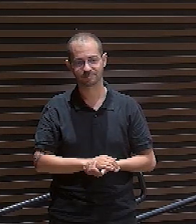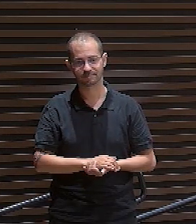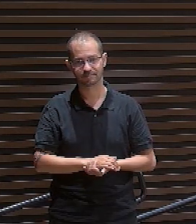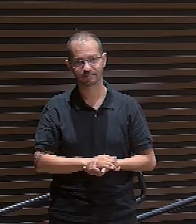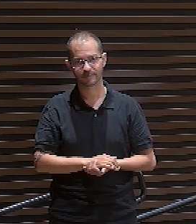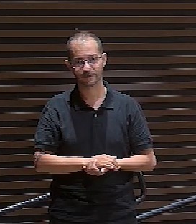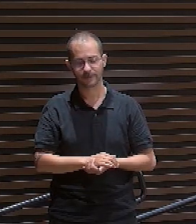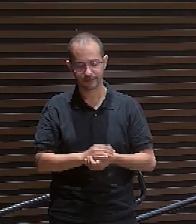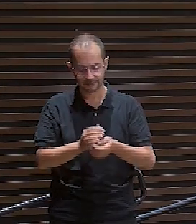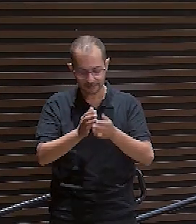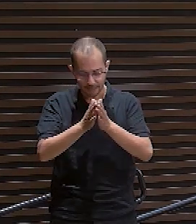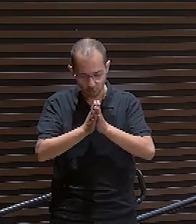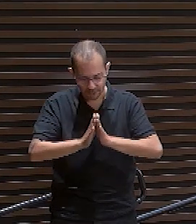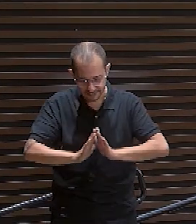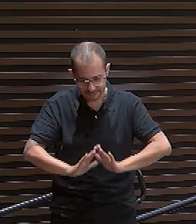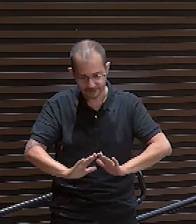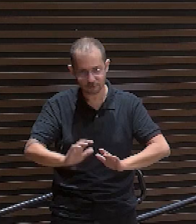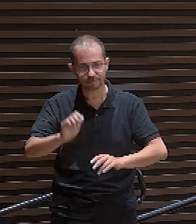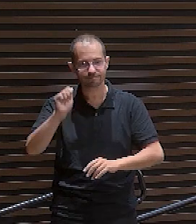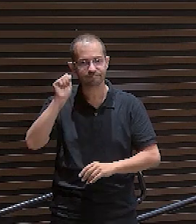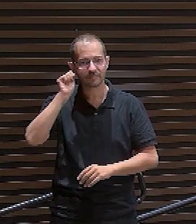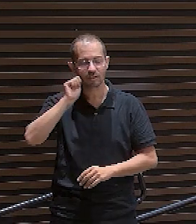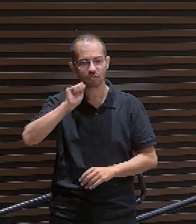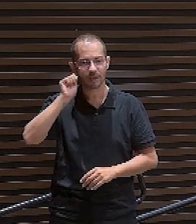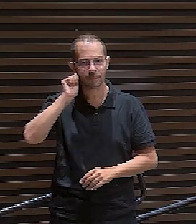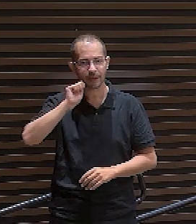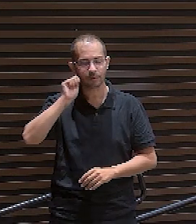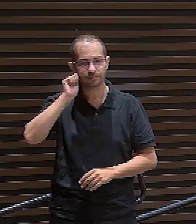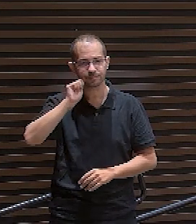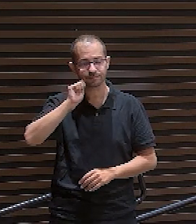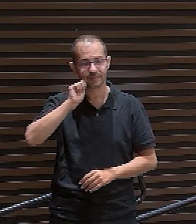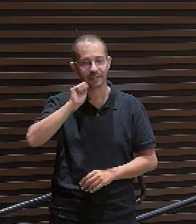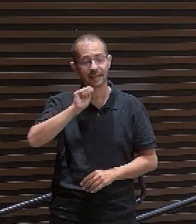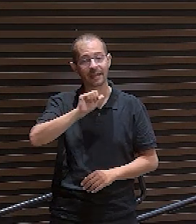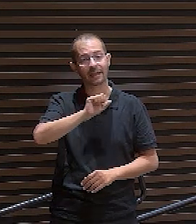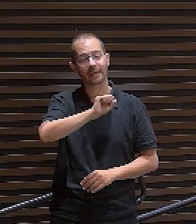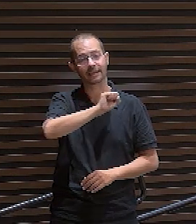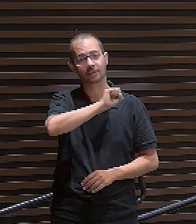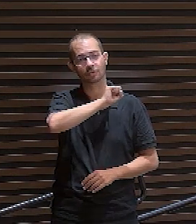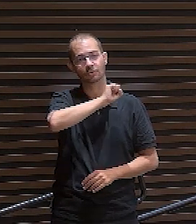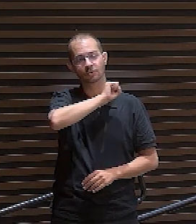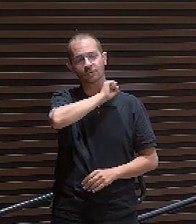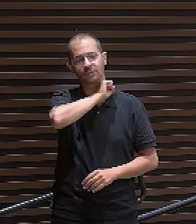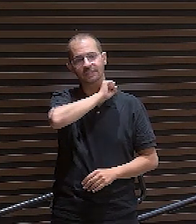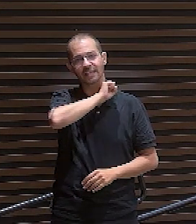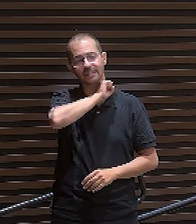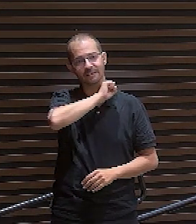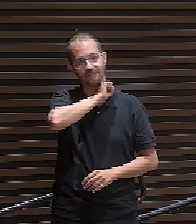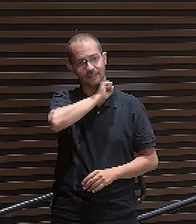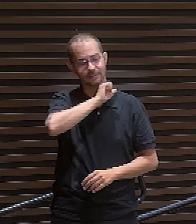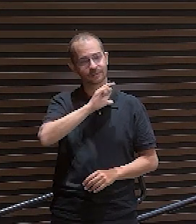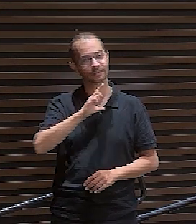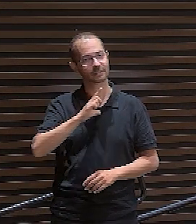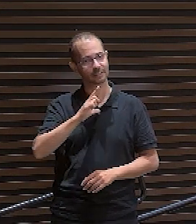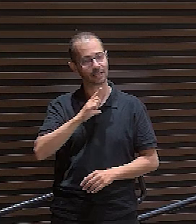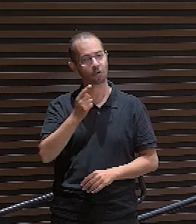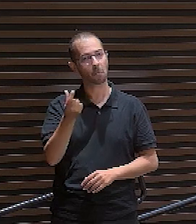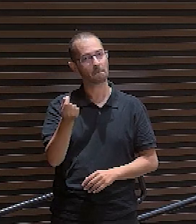na adoração de Abel, é que o sacrifício tem um custo.